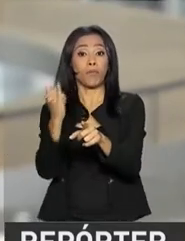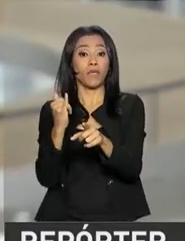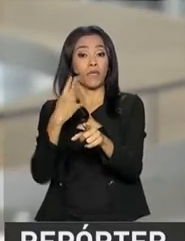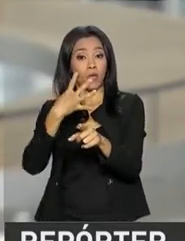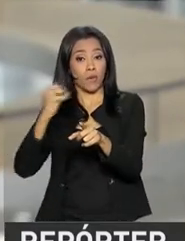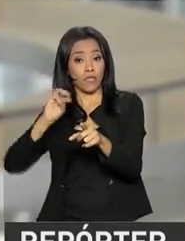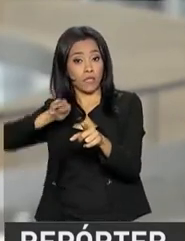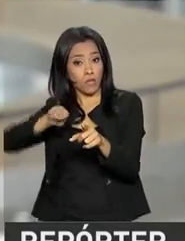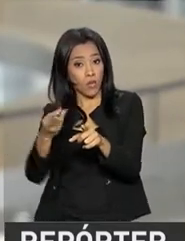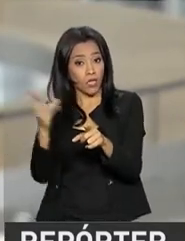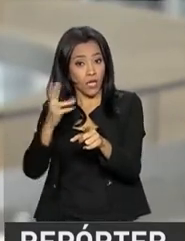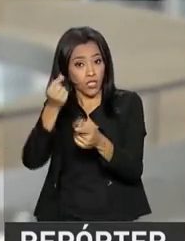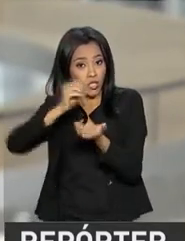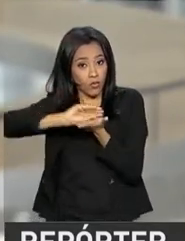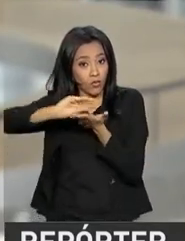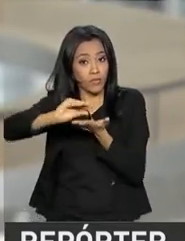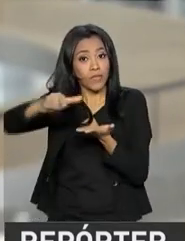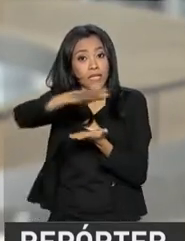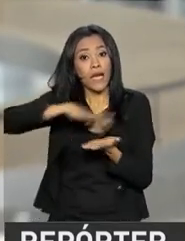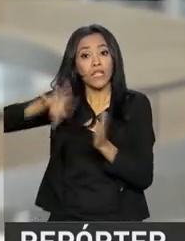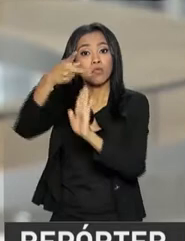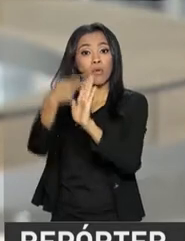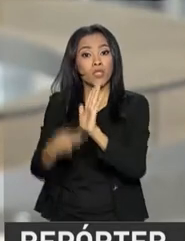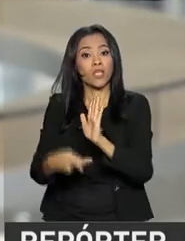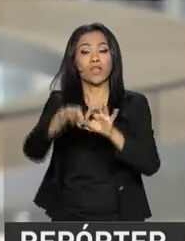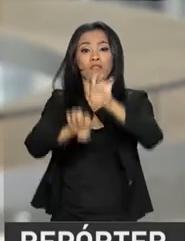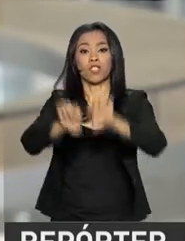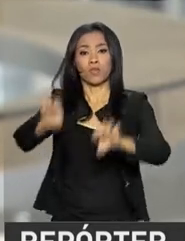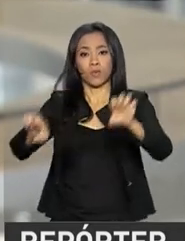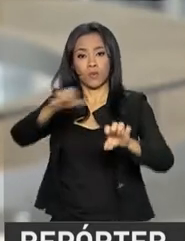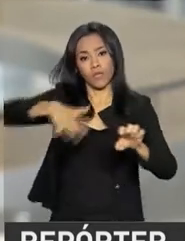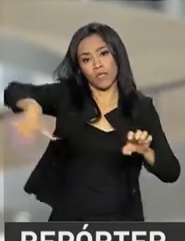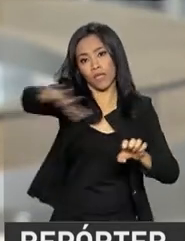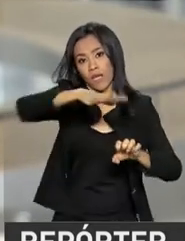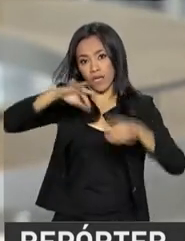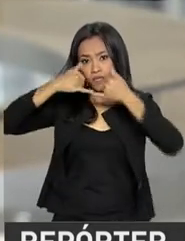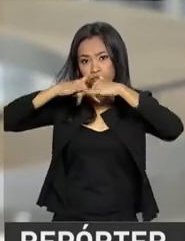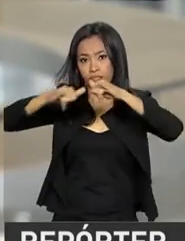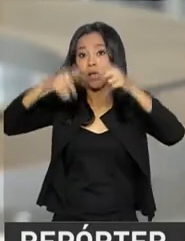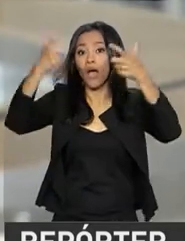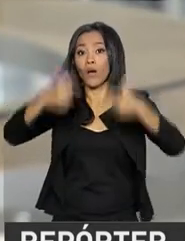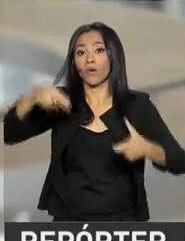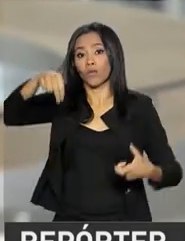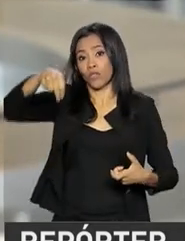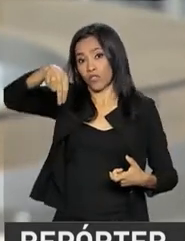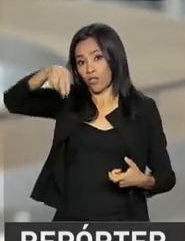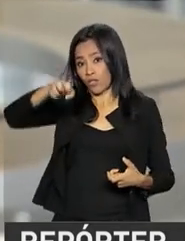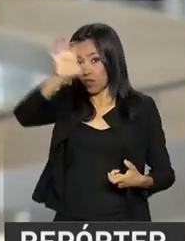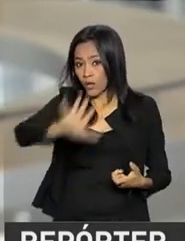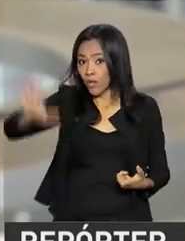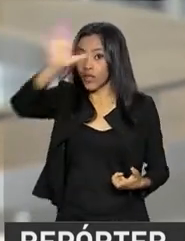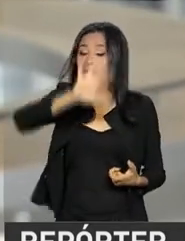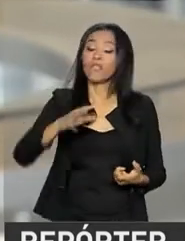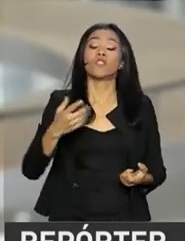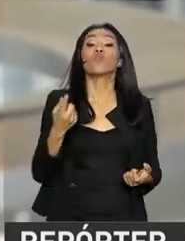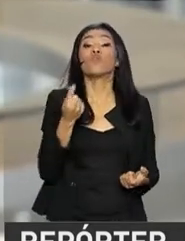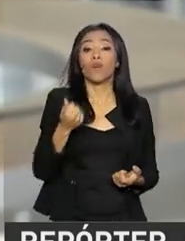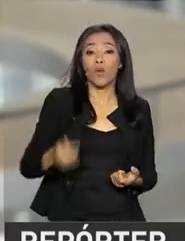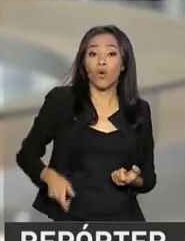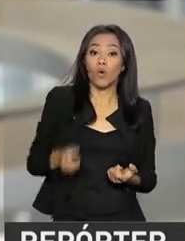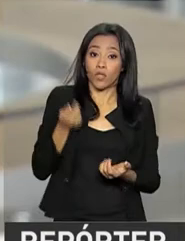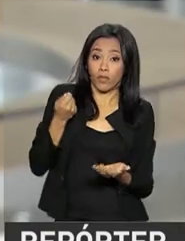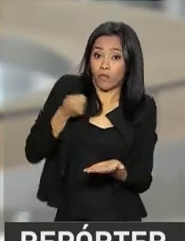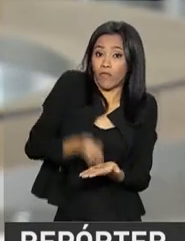de reais em projetos de infraestrutura no setor energético no nordeste o jingle federal será de cerca de 1 bilhão